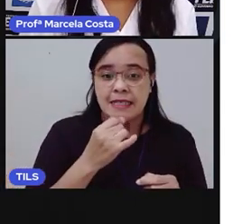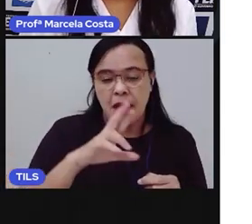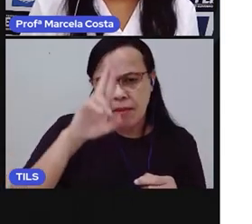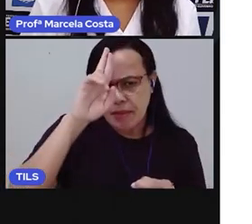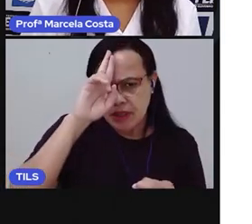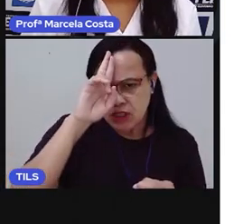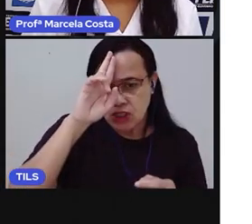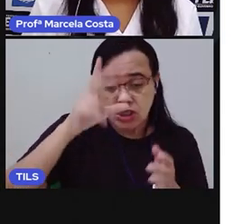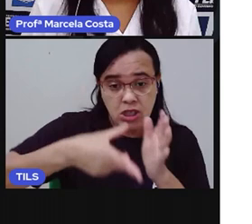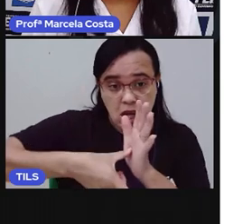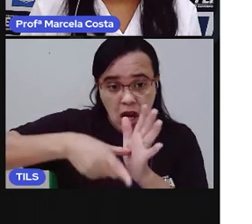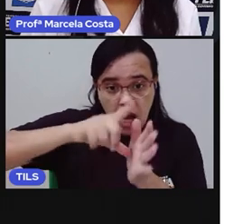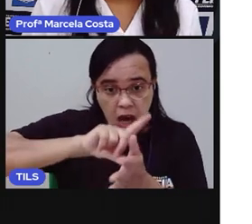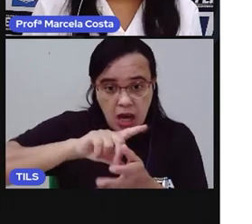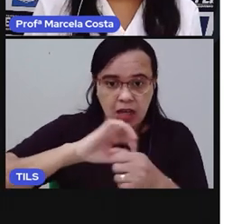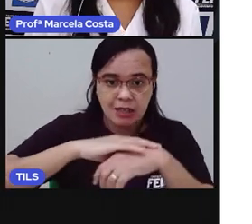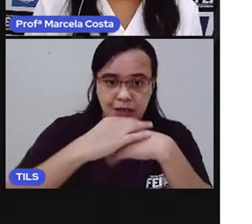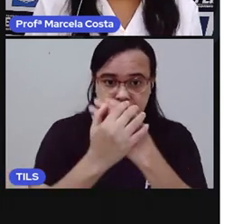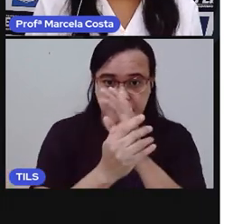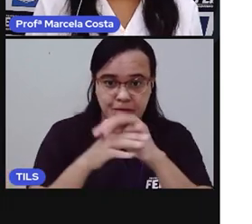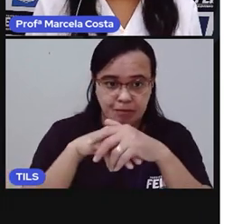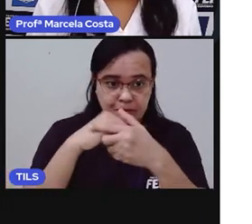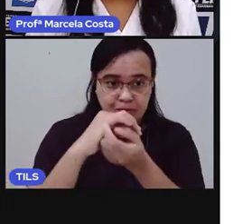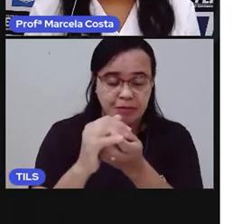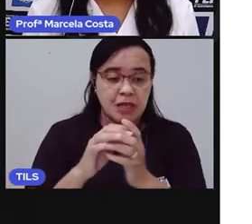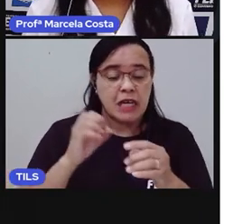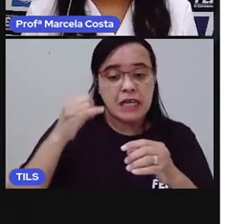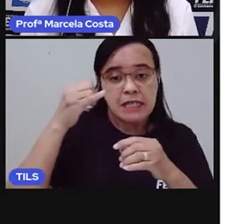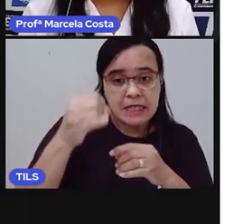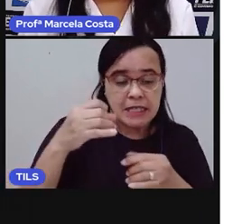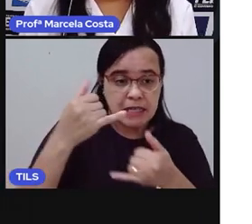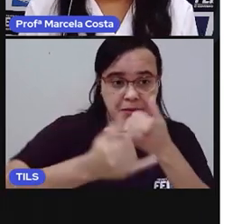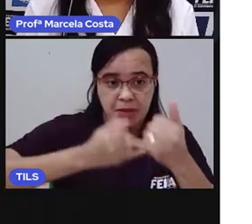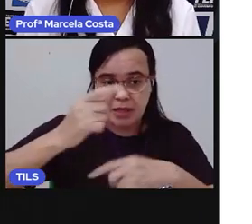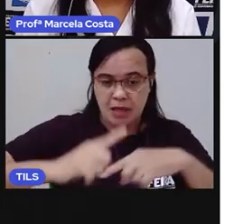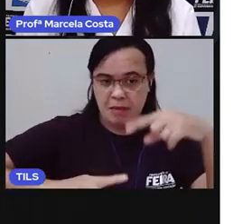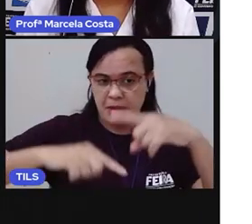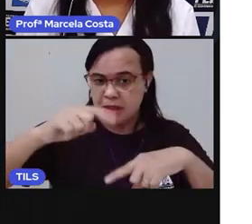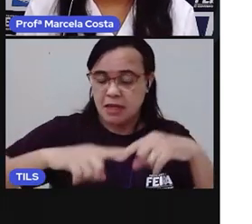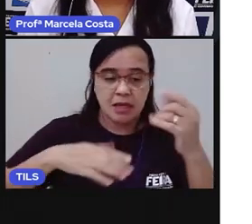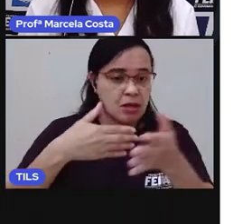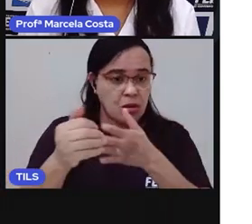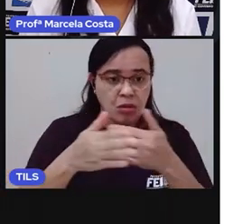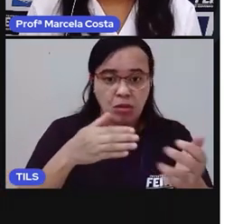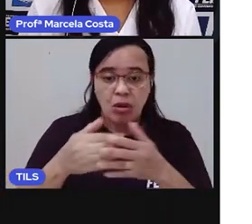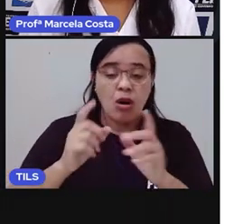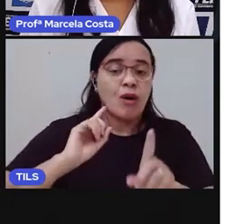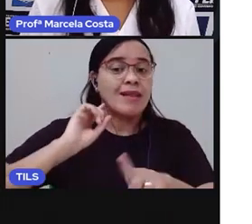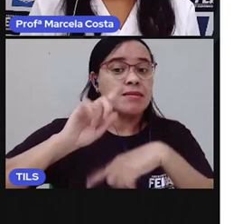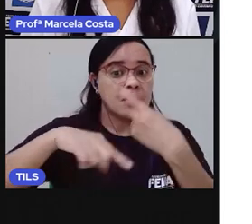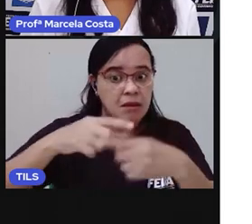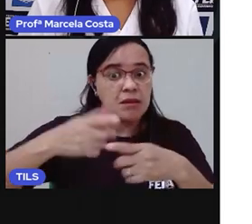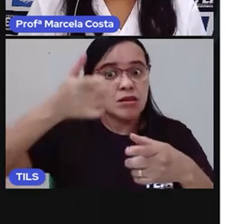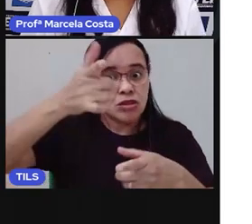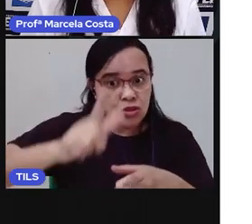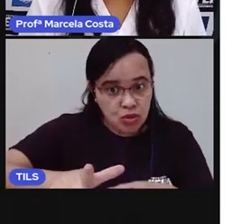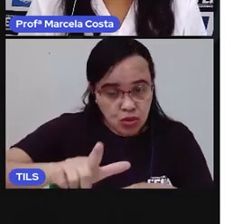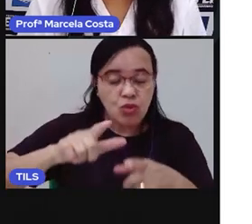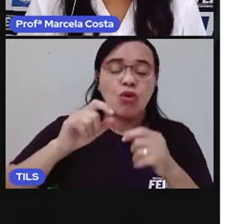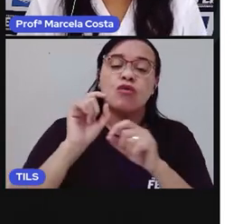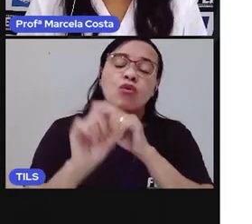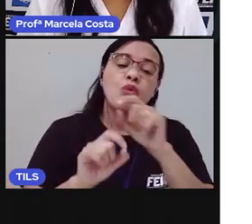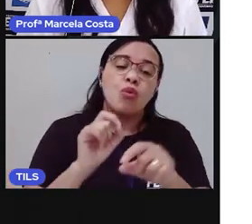Leandro foi brincar com algum material Terra vacina vai depois de o irmão